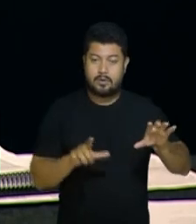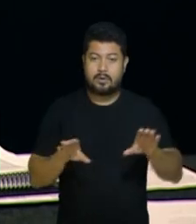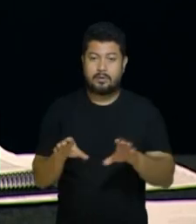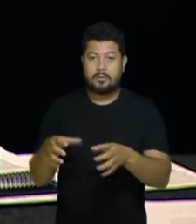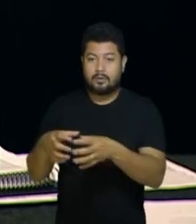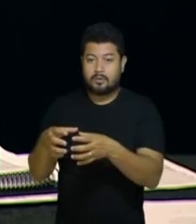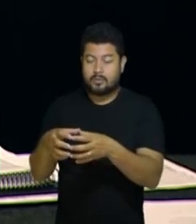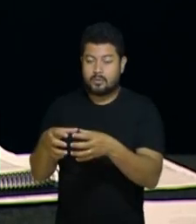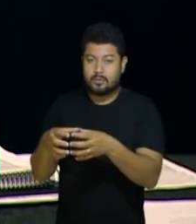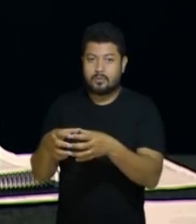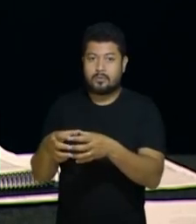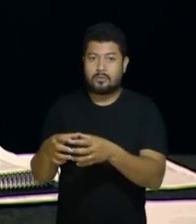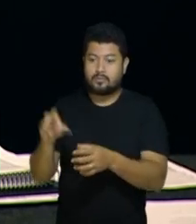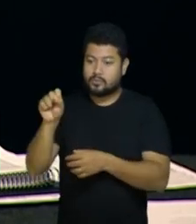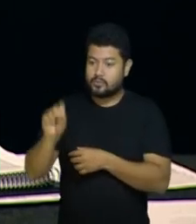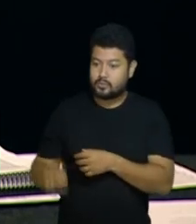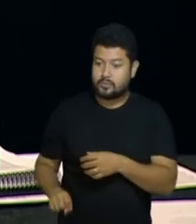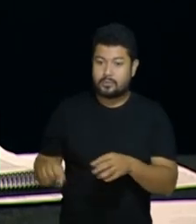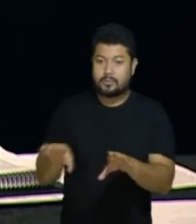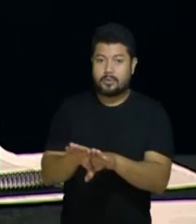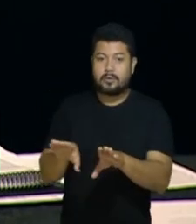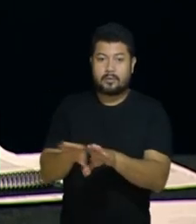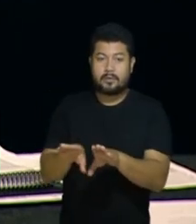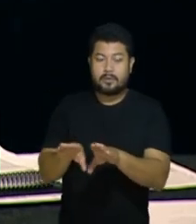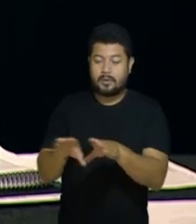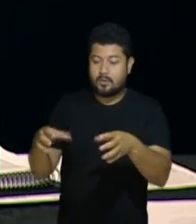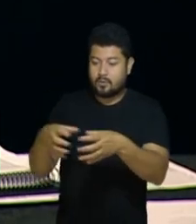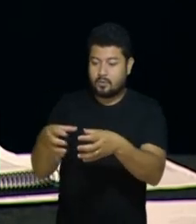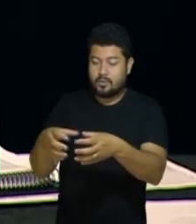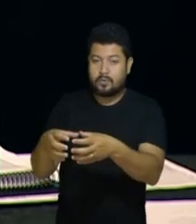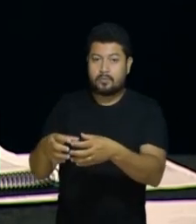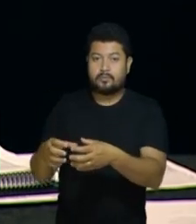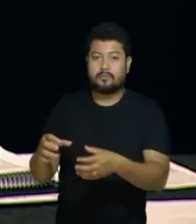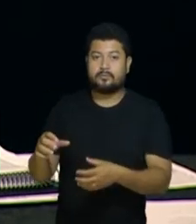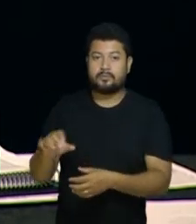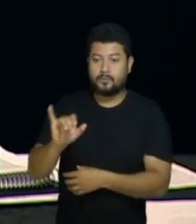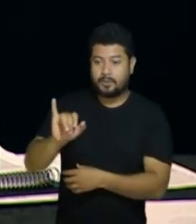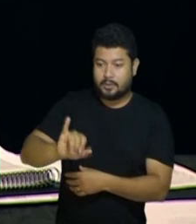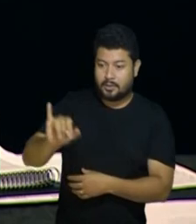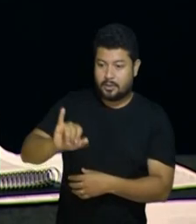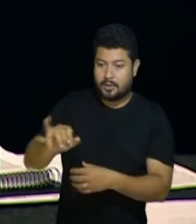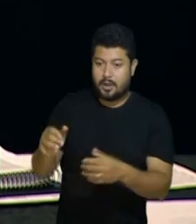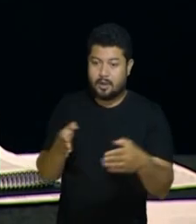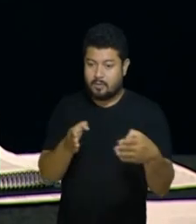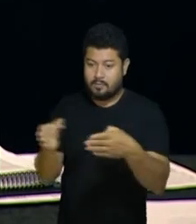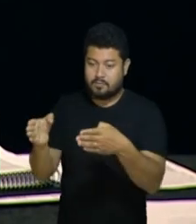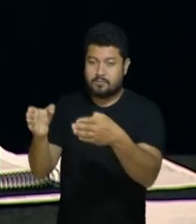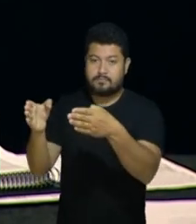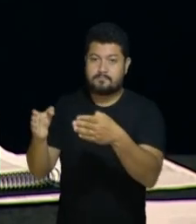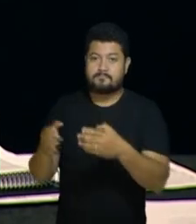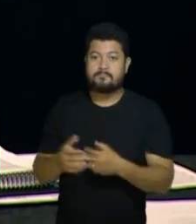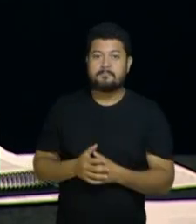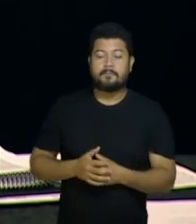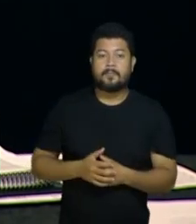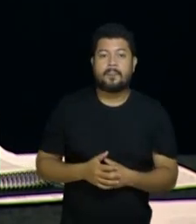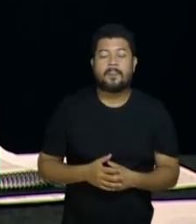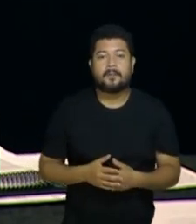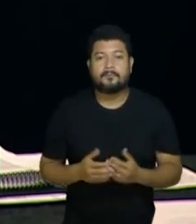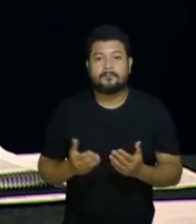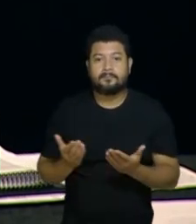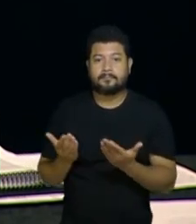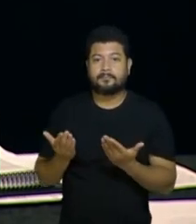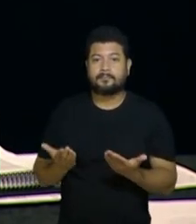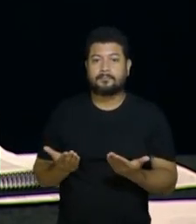a bancada do Vale. Então, toda esta organização, este momento em que a Assembleia está aqui, foi proporcionado pela